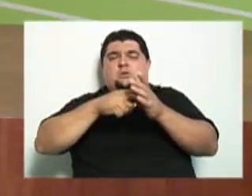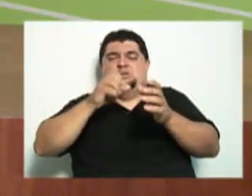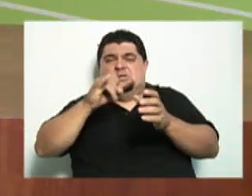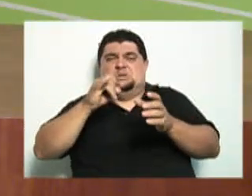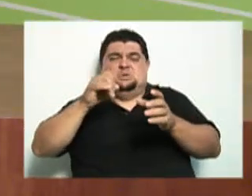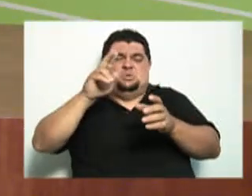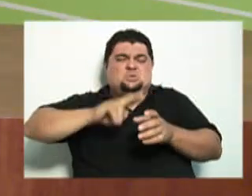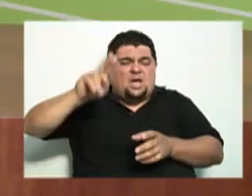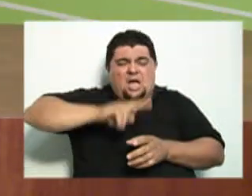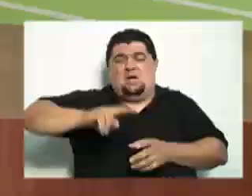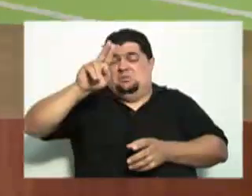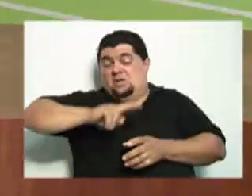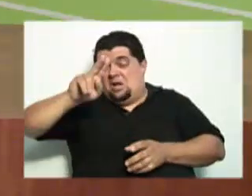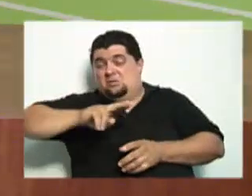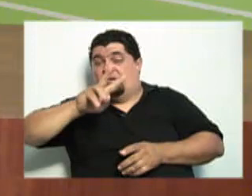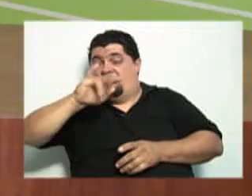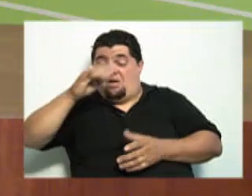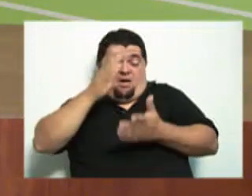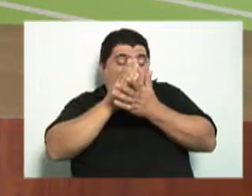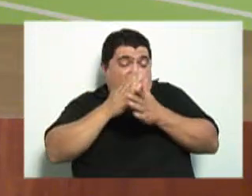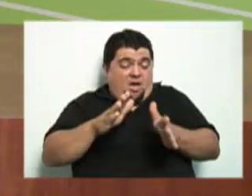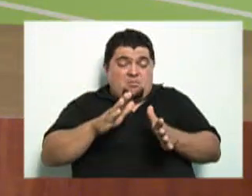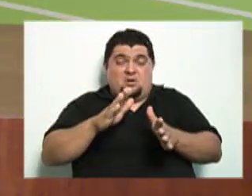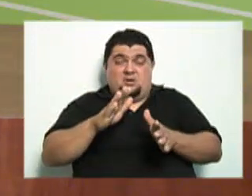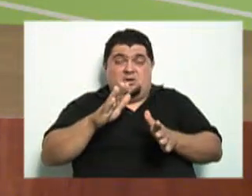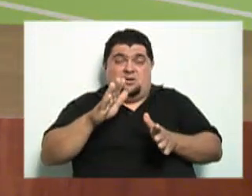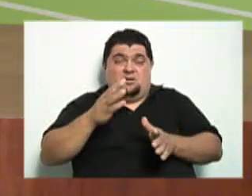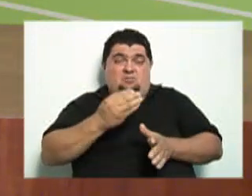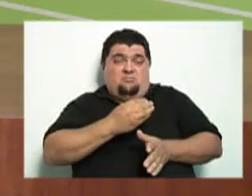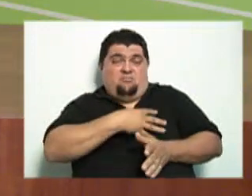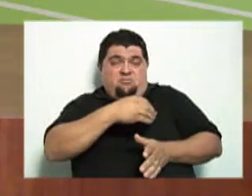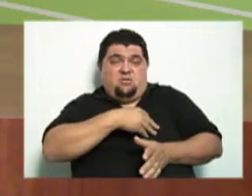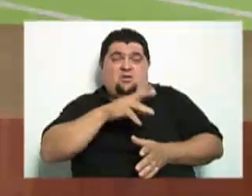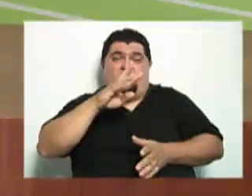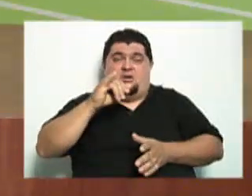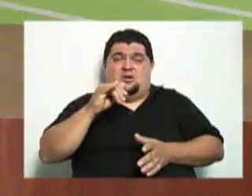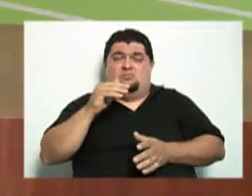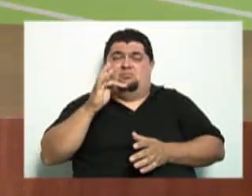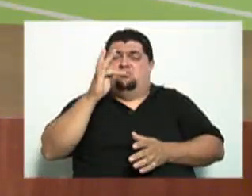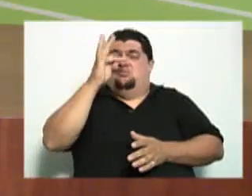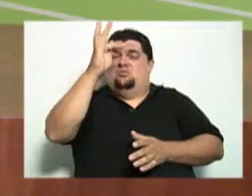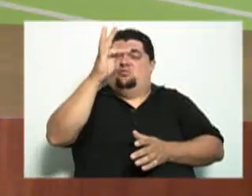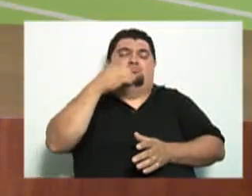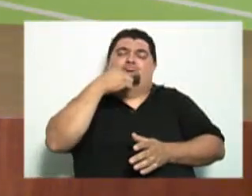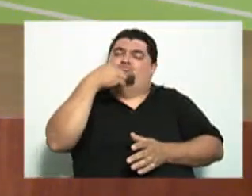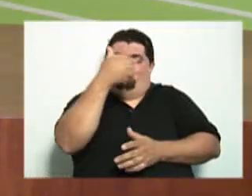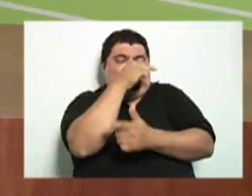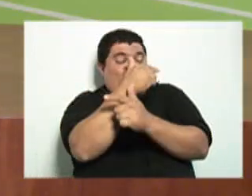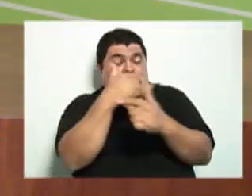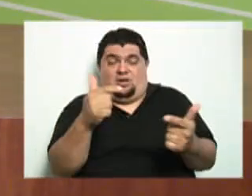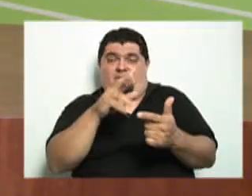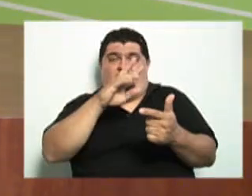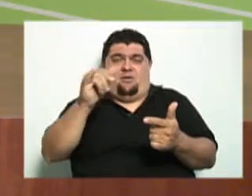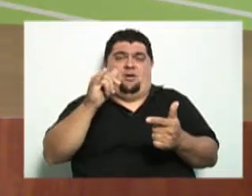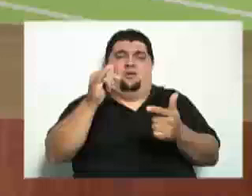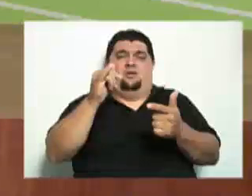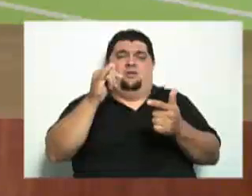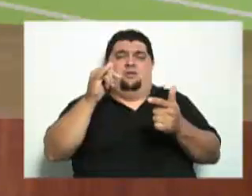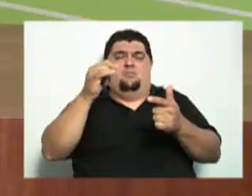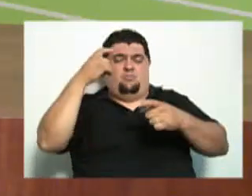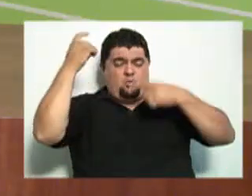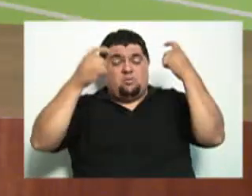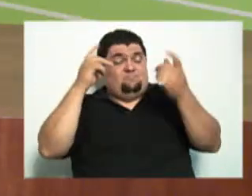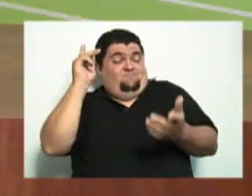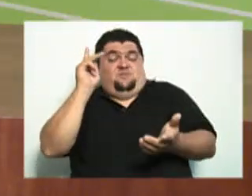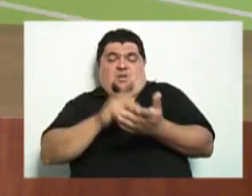desregrada, eles vão acabar e as gerações futuras não vão ter acesso aos serviços que nós temos hoje. Essa é a nossa grande